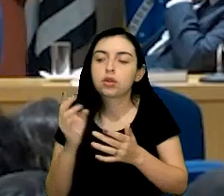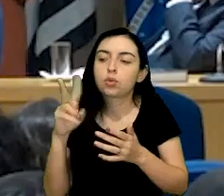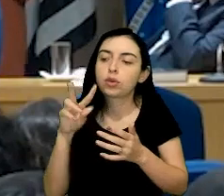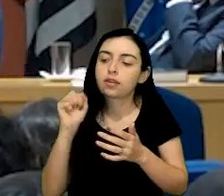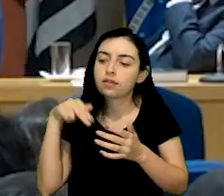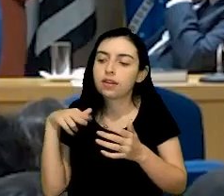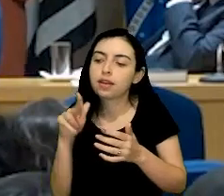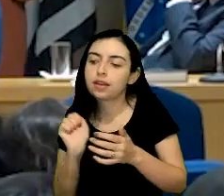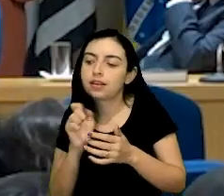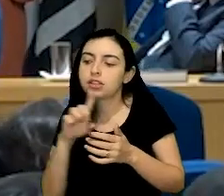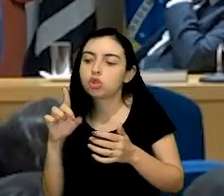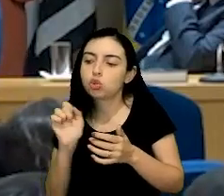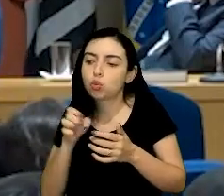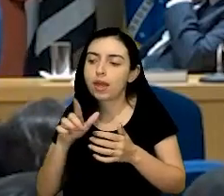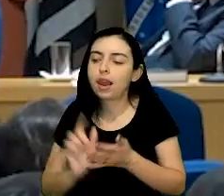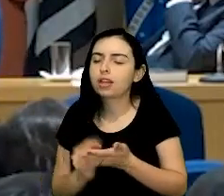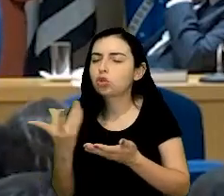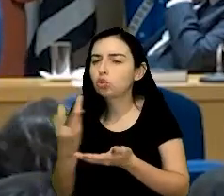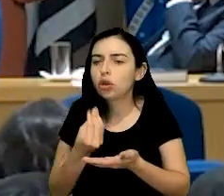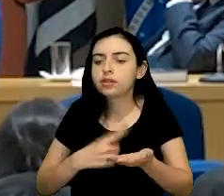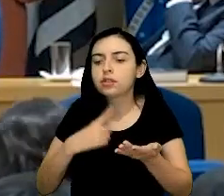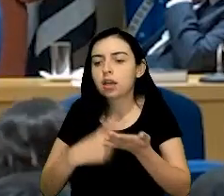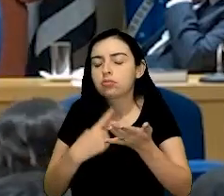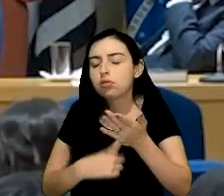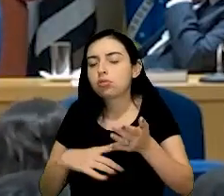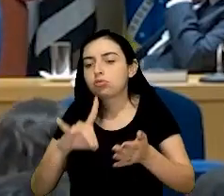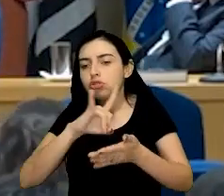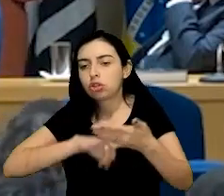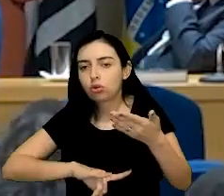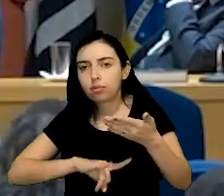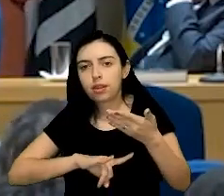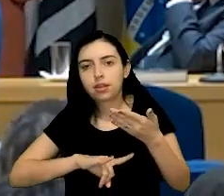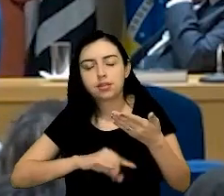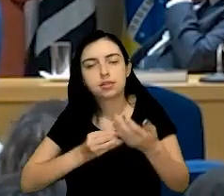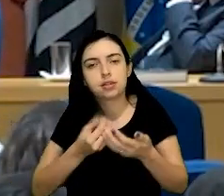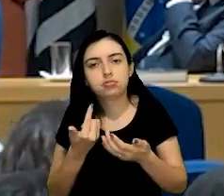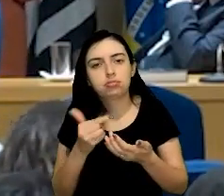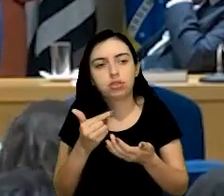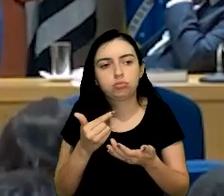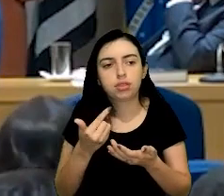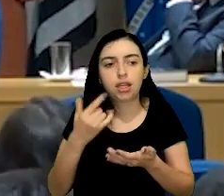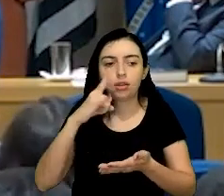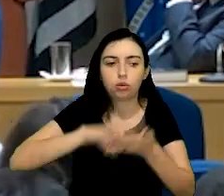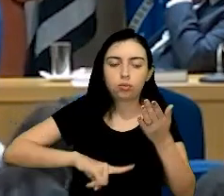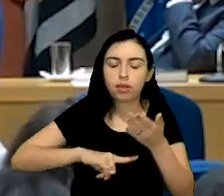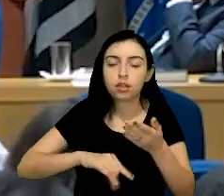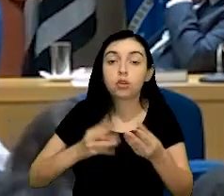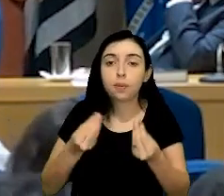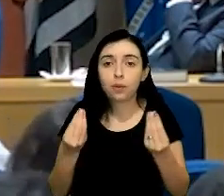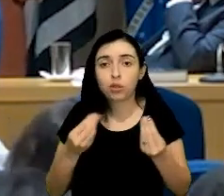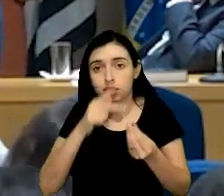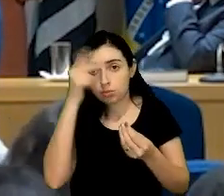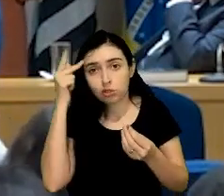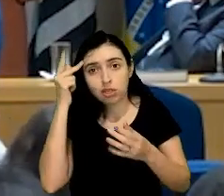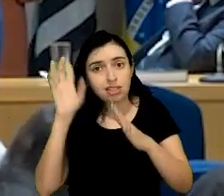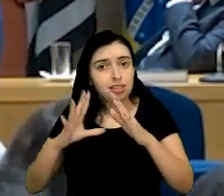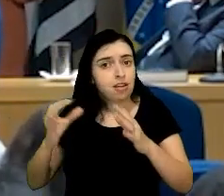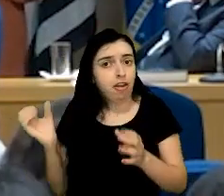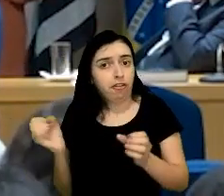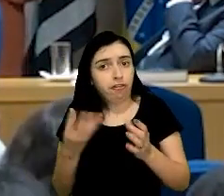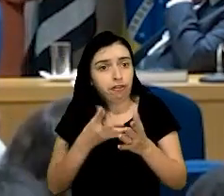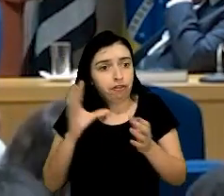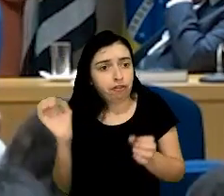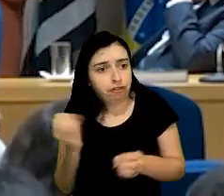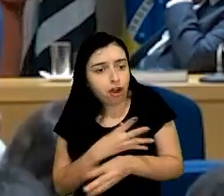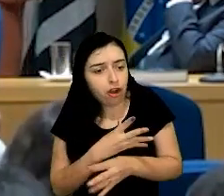os acordos de documentação, não ter documento, porque muitos saem sem documentação. Na Venezuela, até 9 anos de idade,